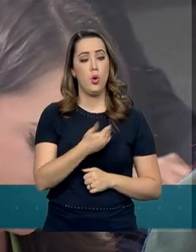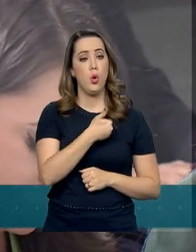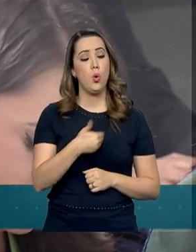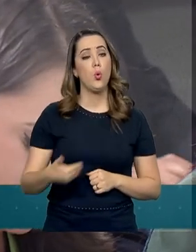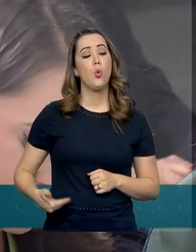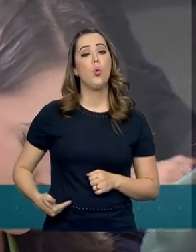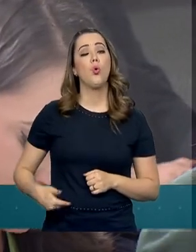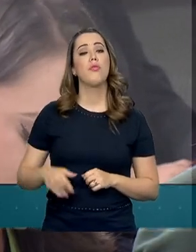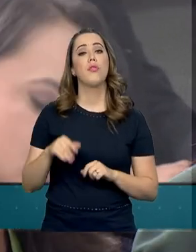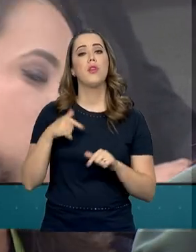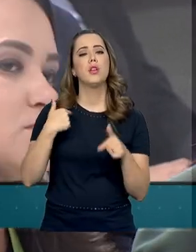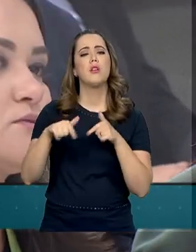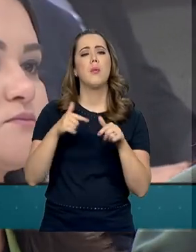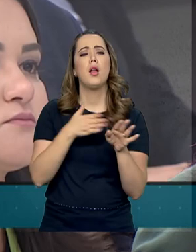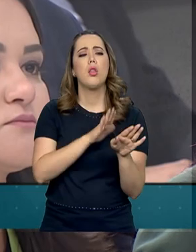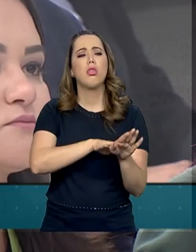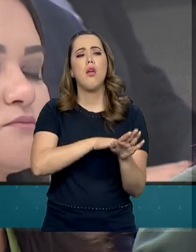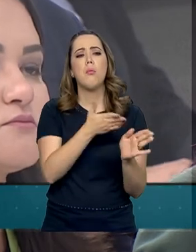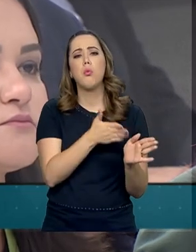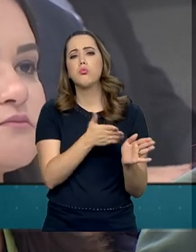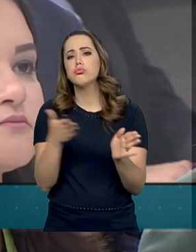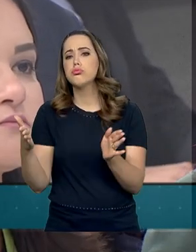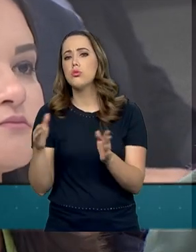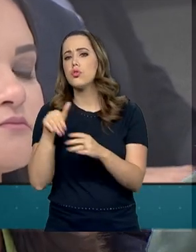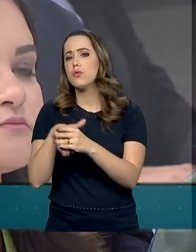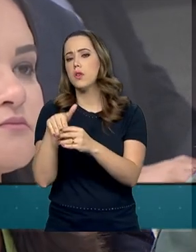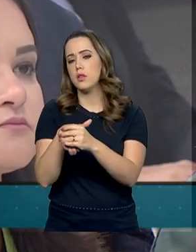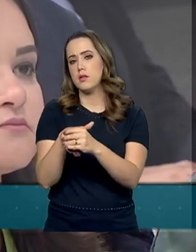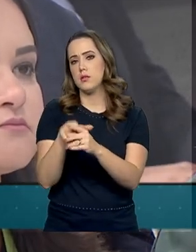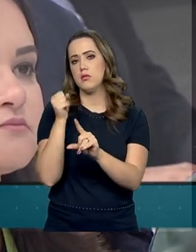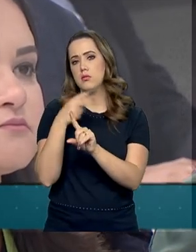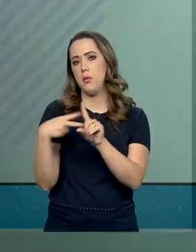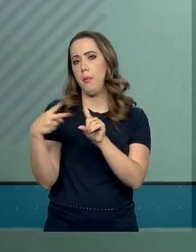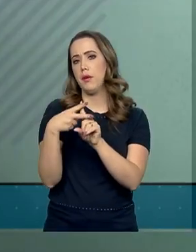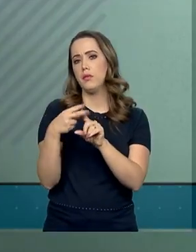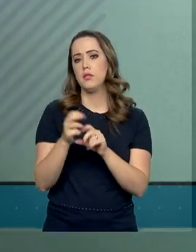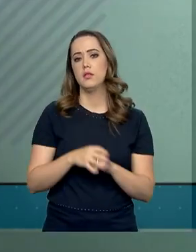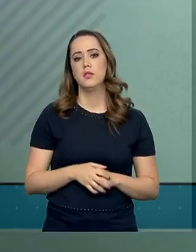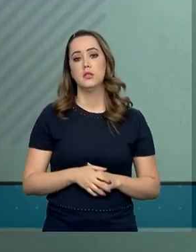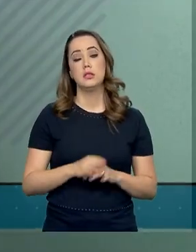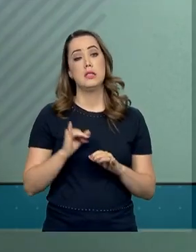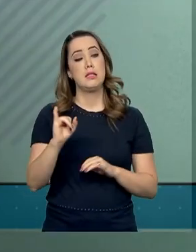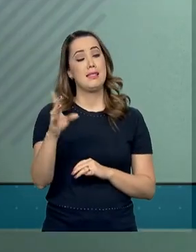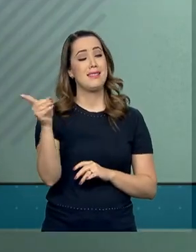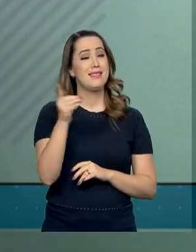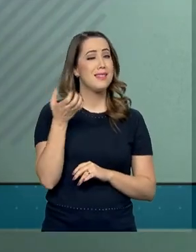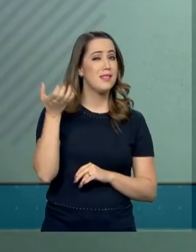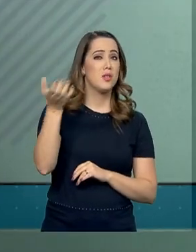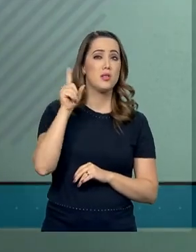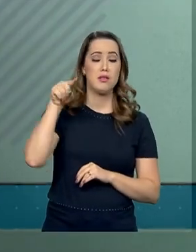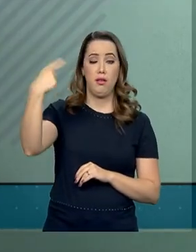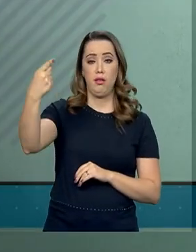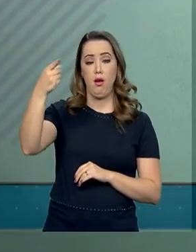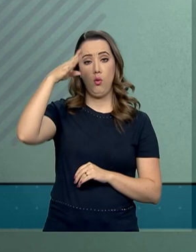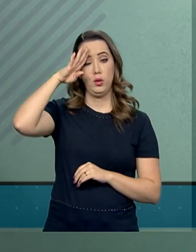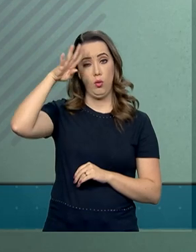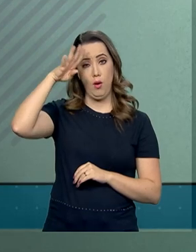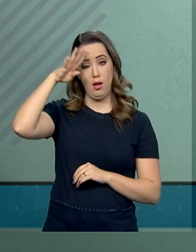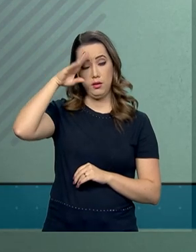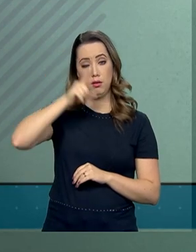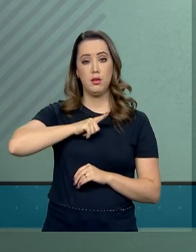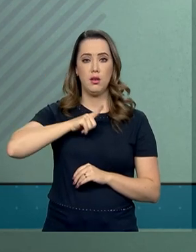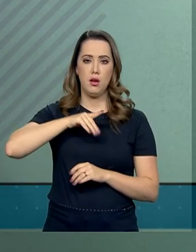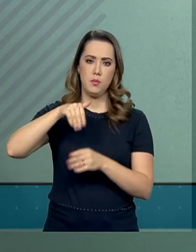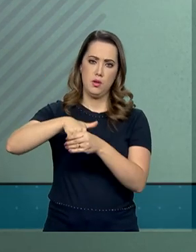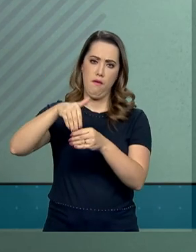prazo a expectativa de votação da reforma da previdência oxalá na próxima quarta feira tenhamos é a